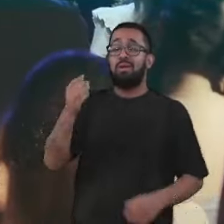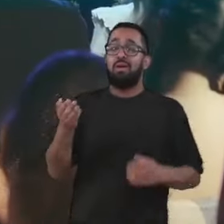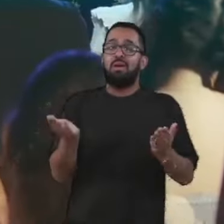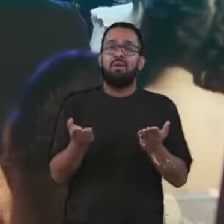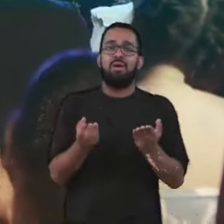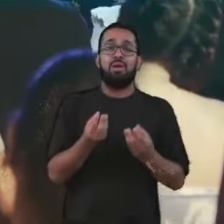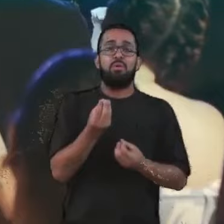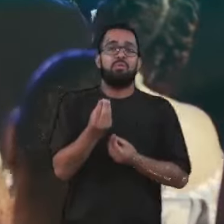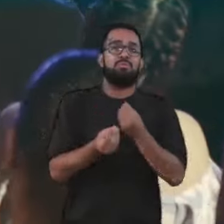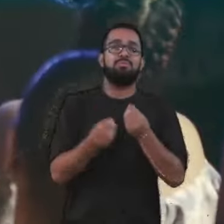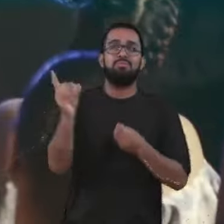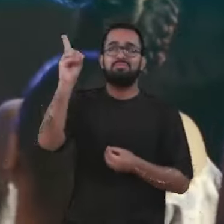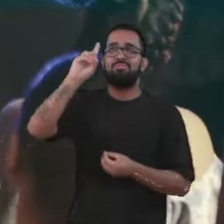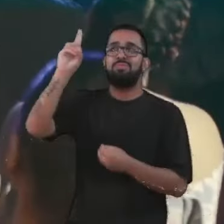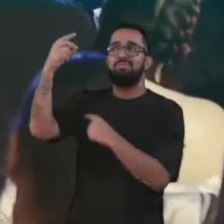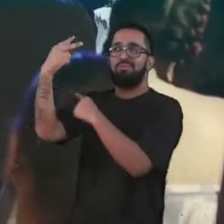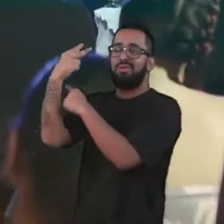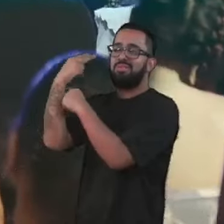que a gente não sofra isso.